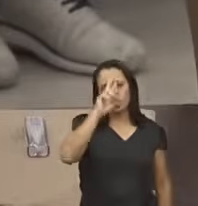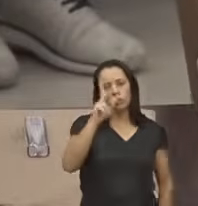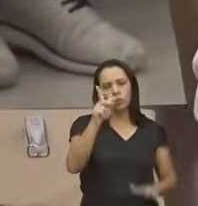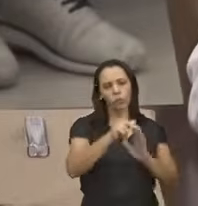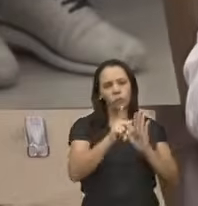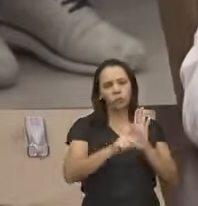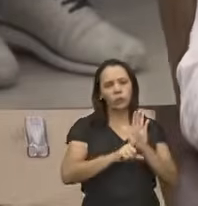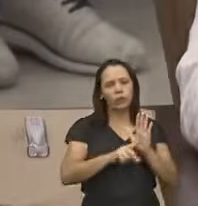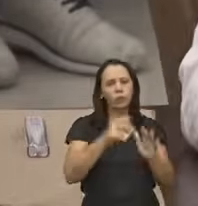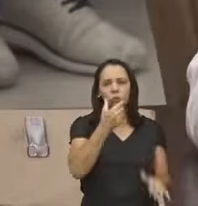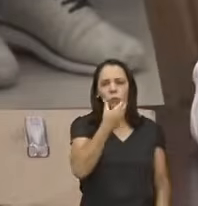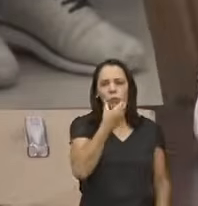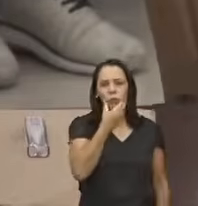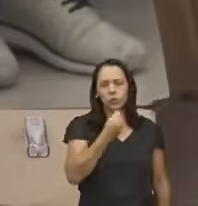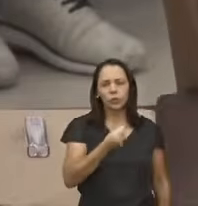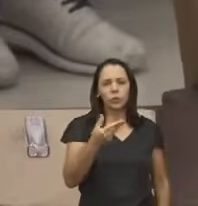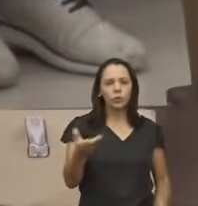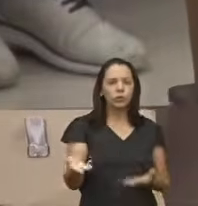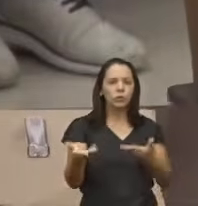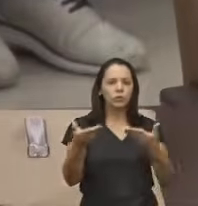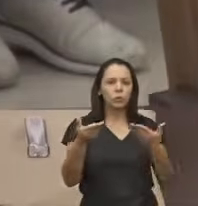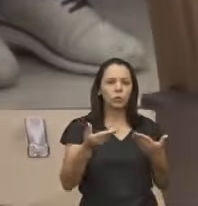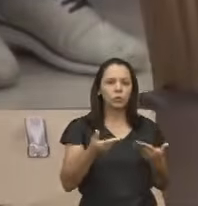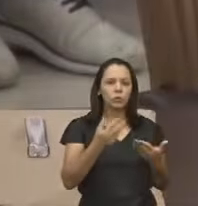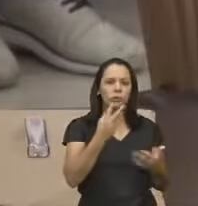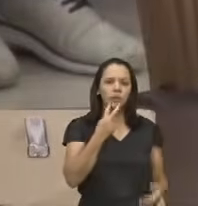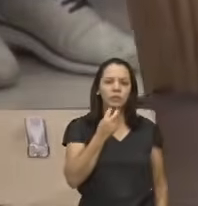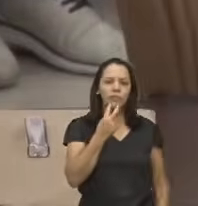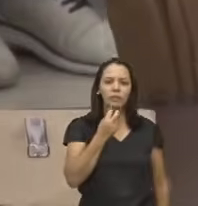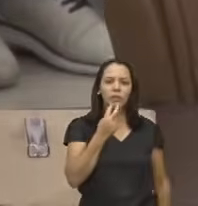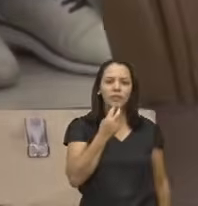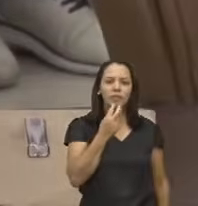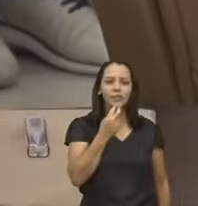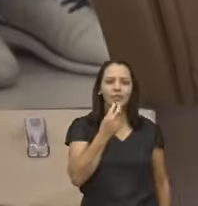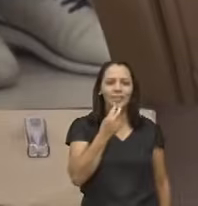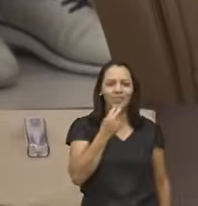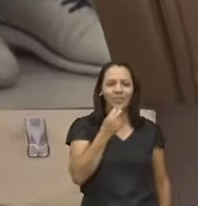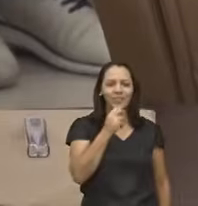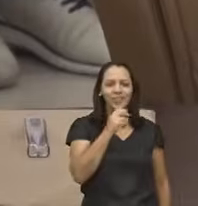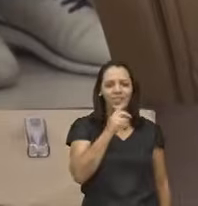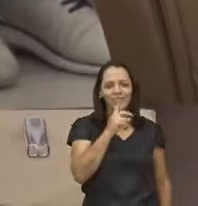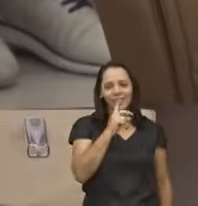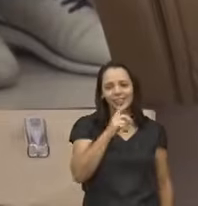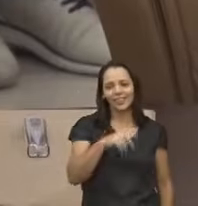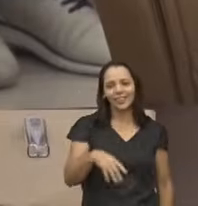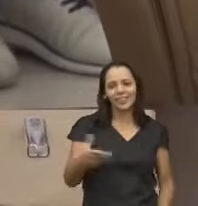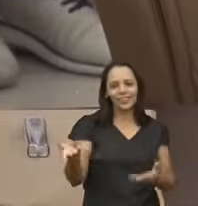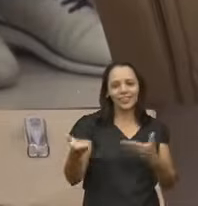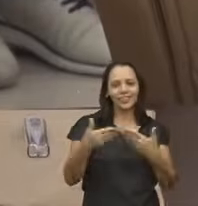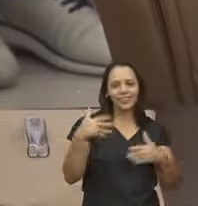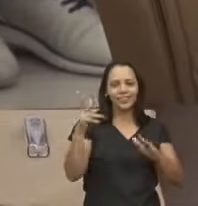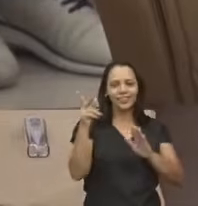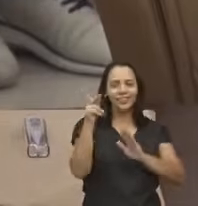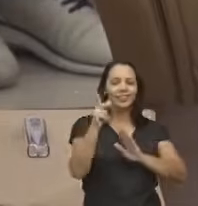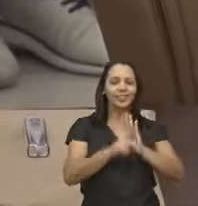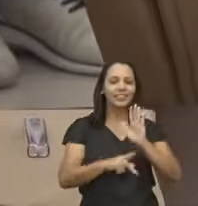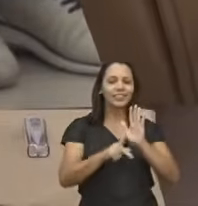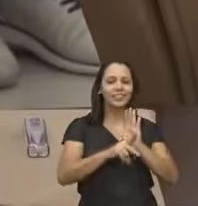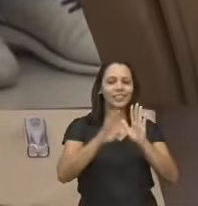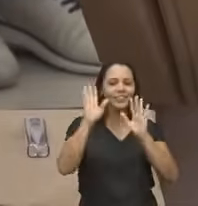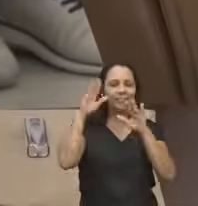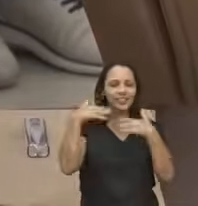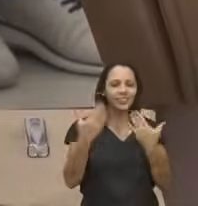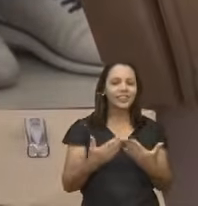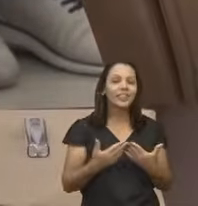projeto que o vereador Valmir colocou para votar, Gabriel, na época, era um projeto que homenageava